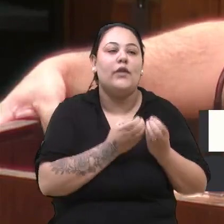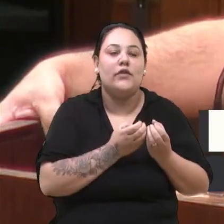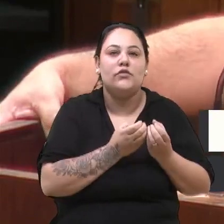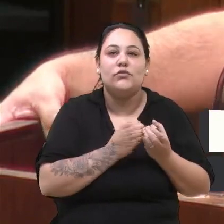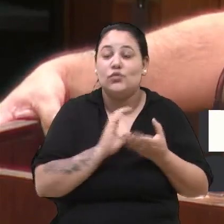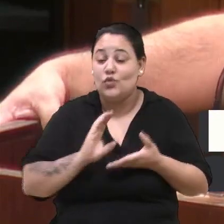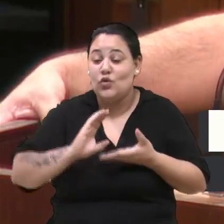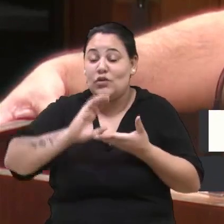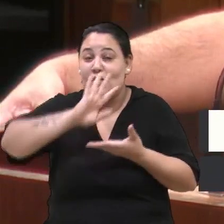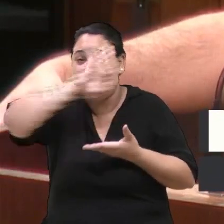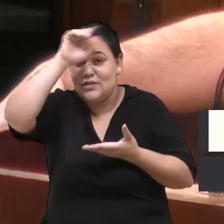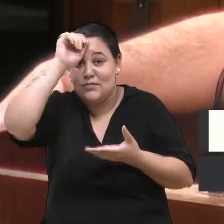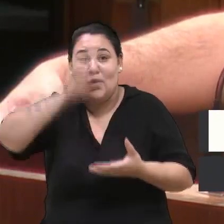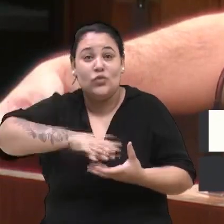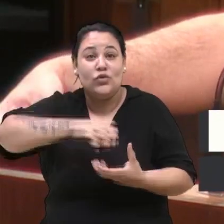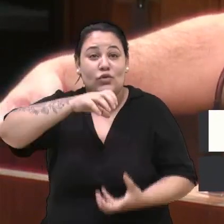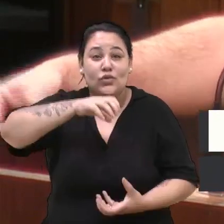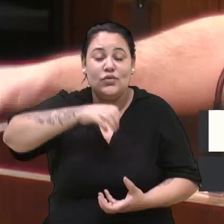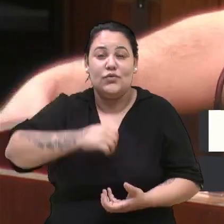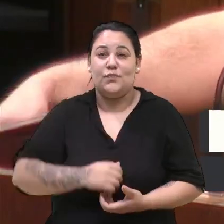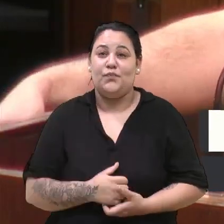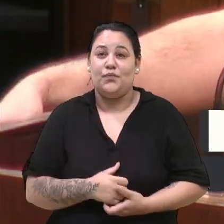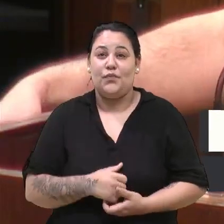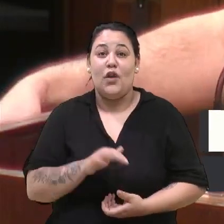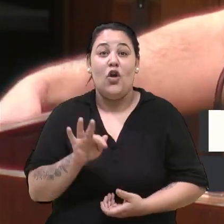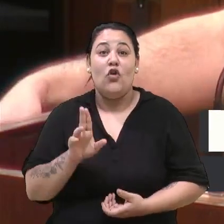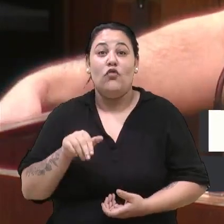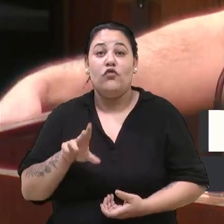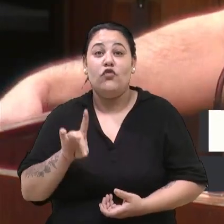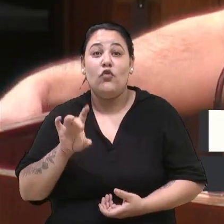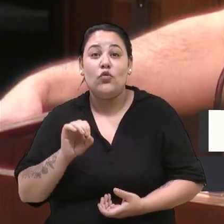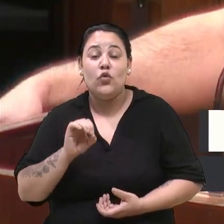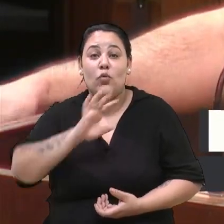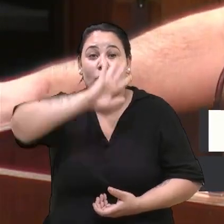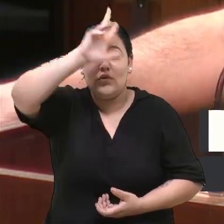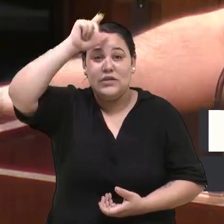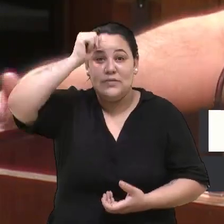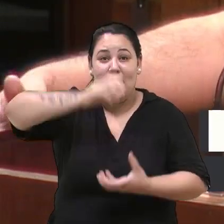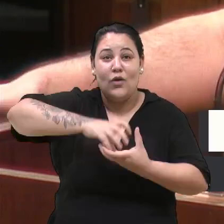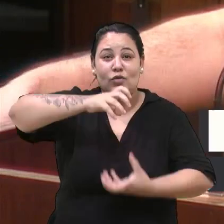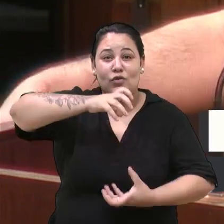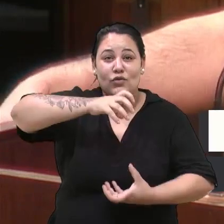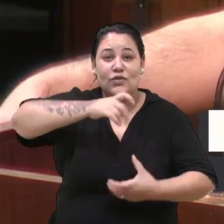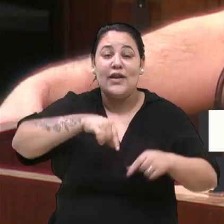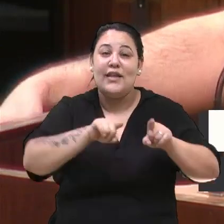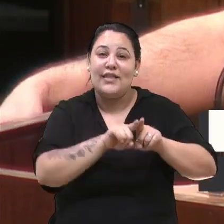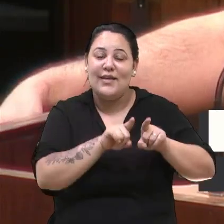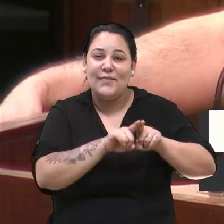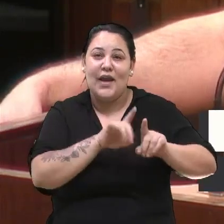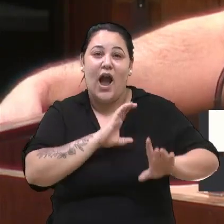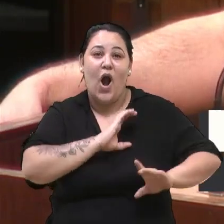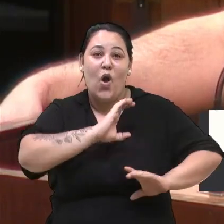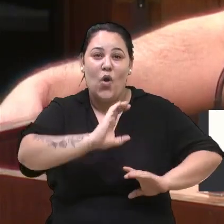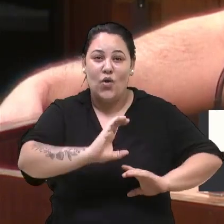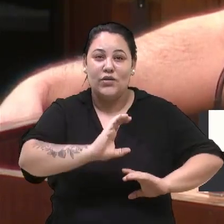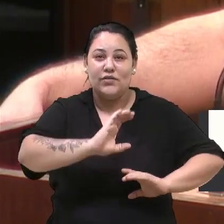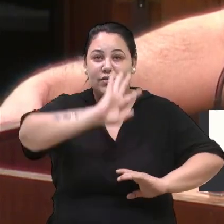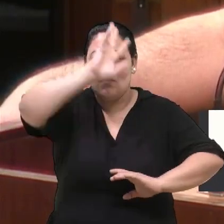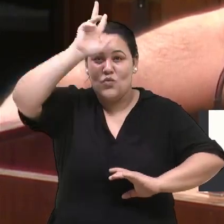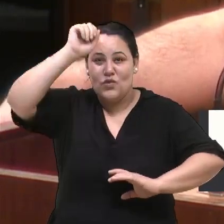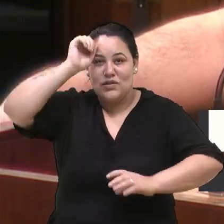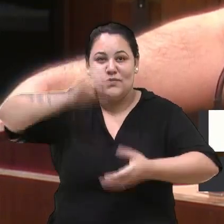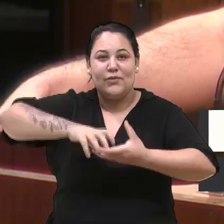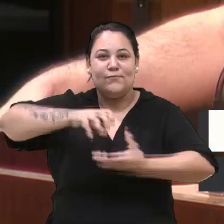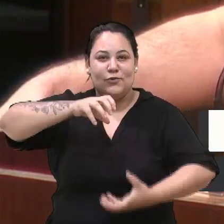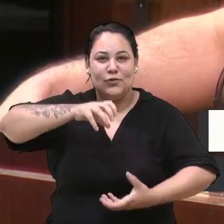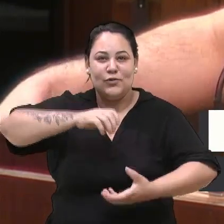Idoso, o Fundo Municipal do Idoso e também a Coordenadoria Municipal do Idoso. E os